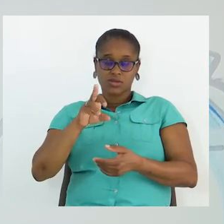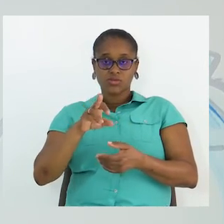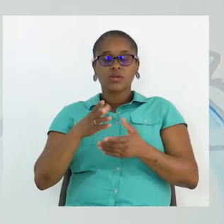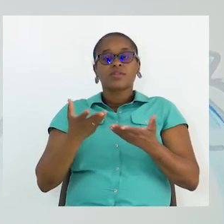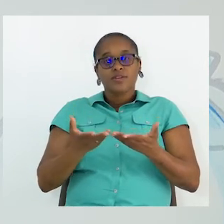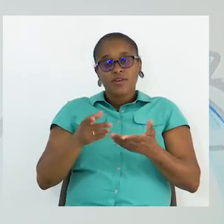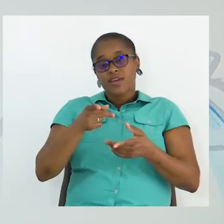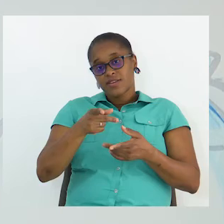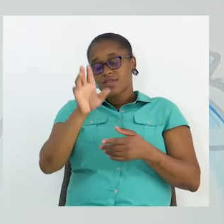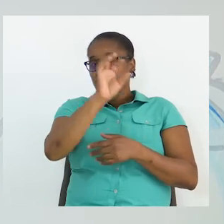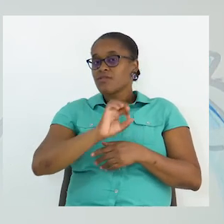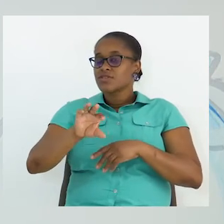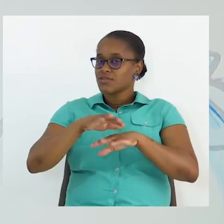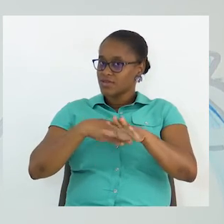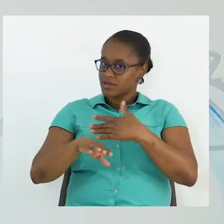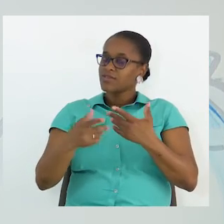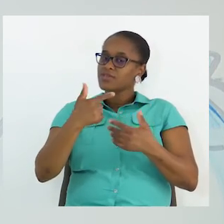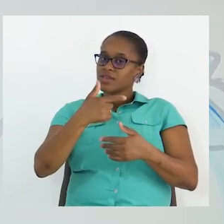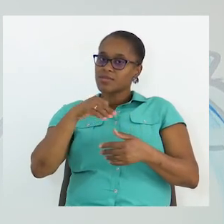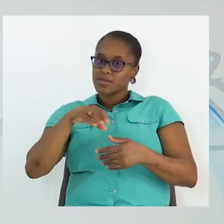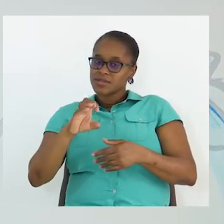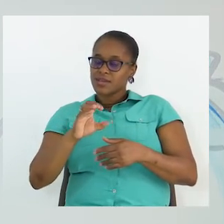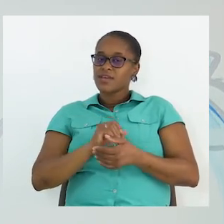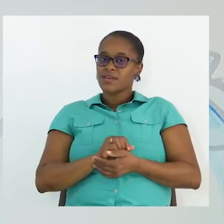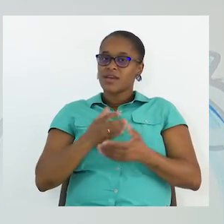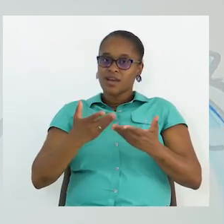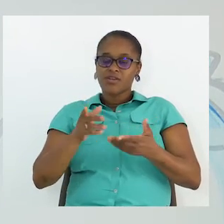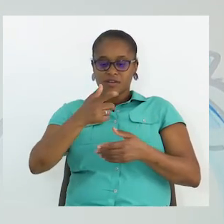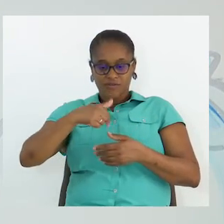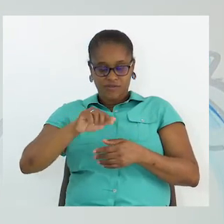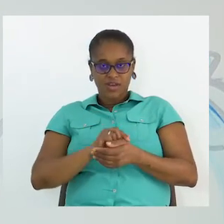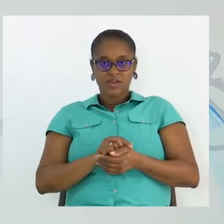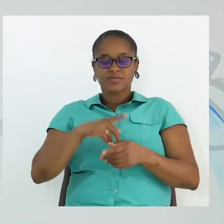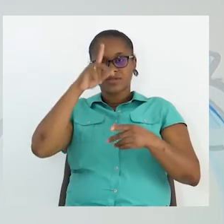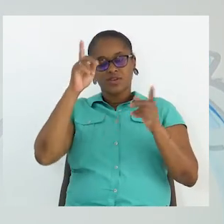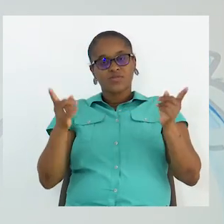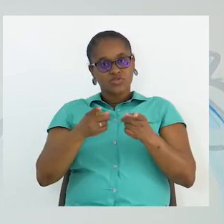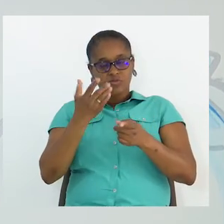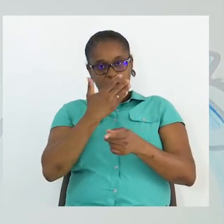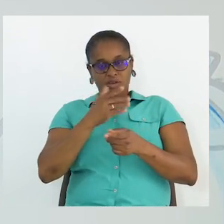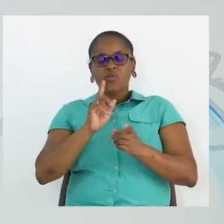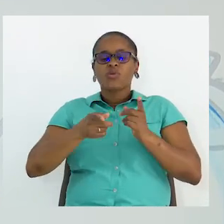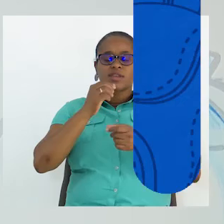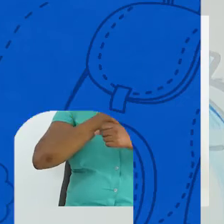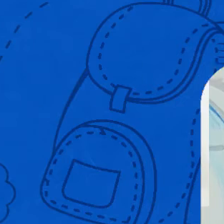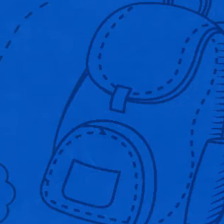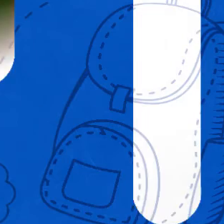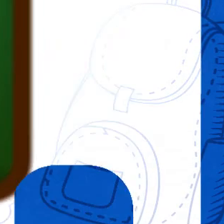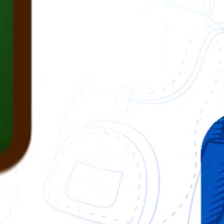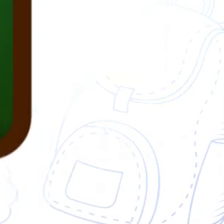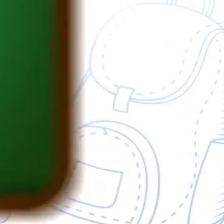Então, é isso que vão fazer como TPC. E agora vamos à síntese da aula. O que é que nós vimos hoje?